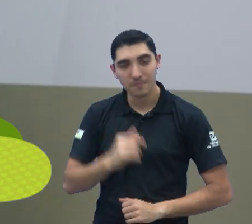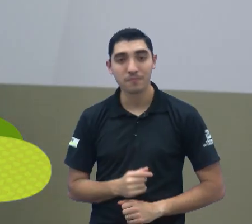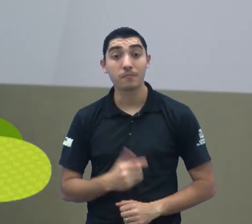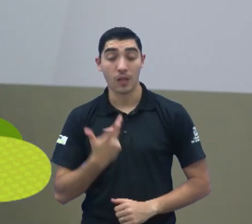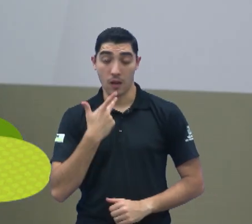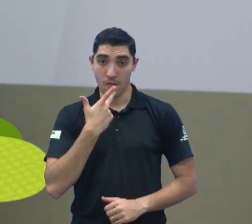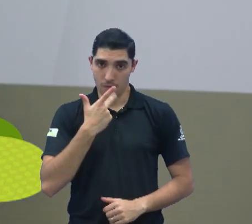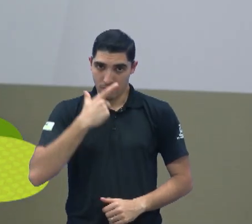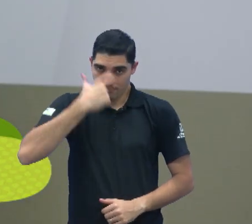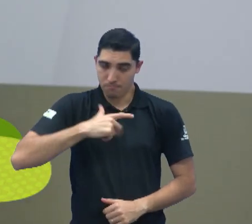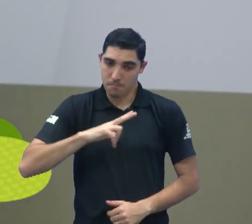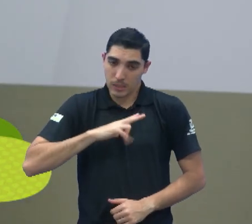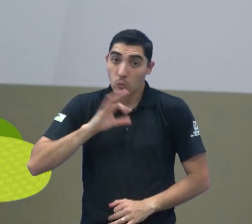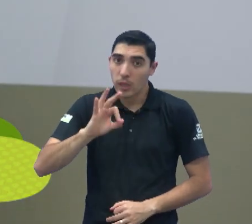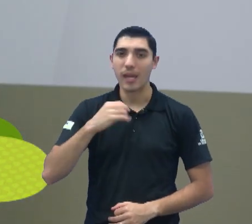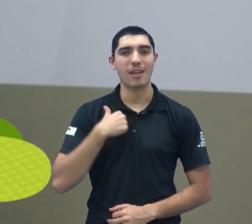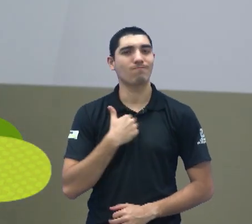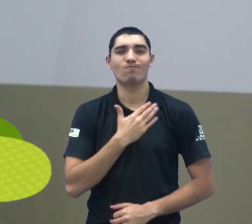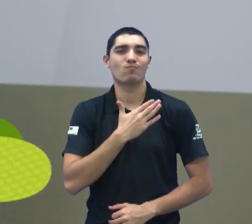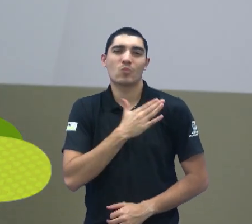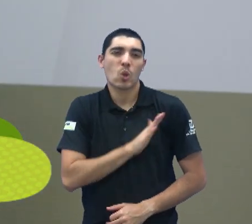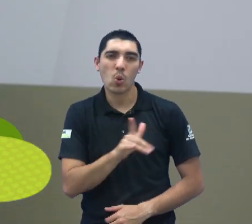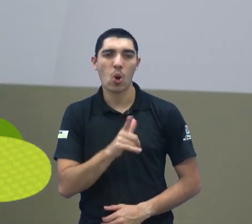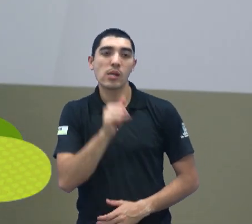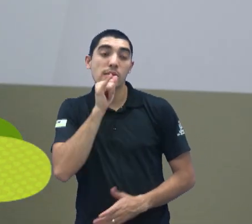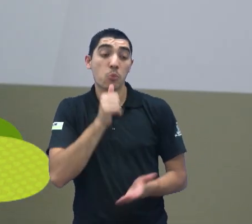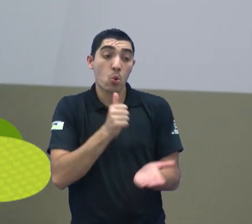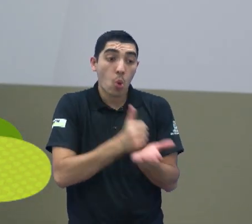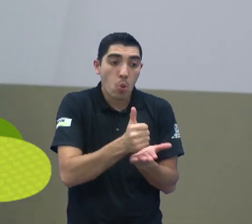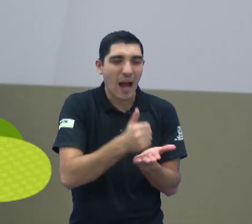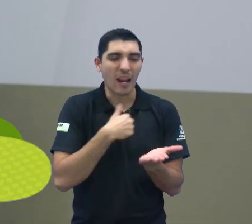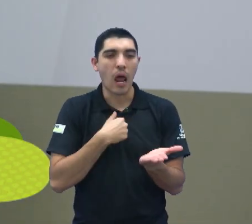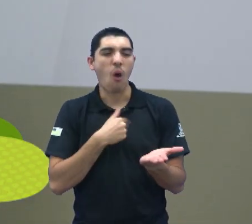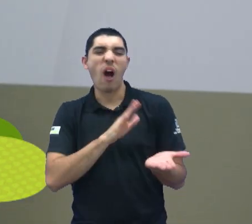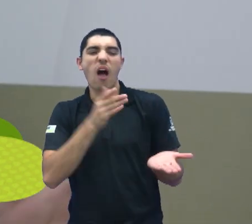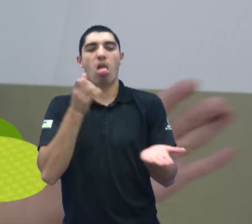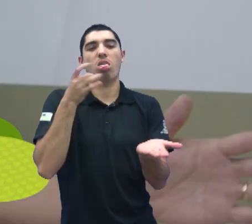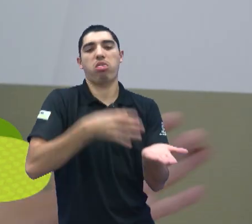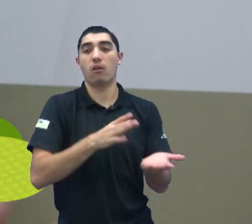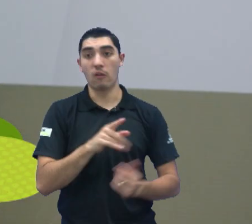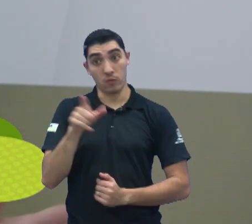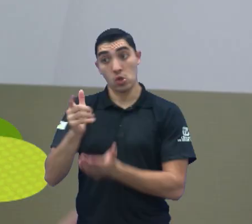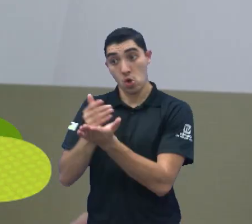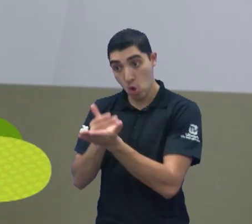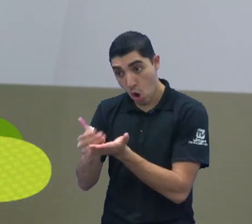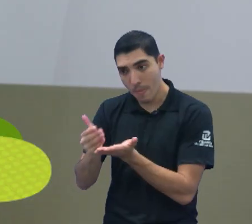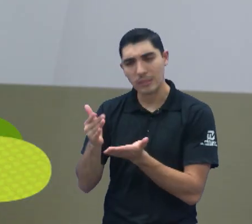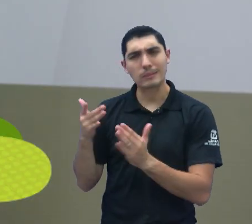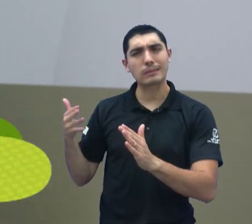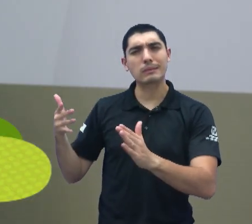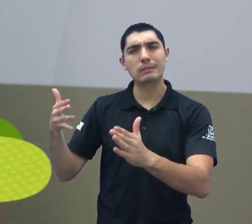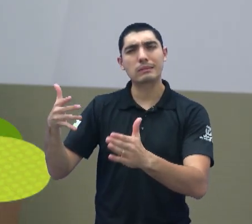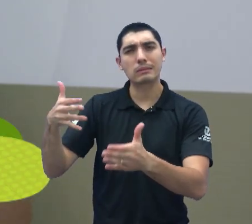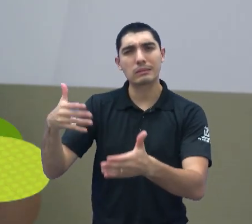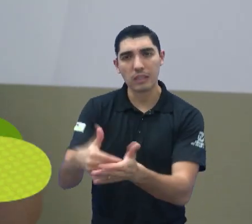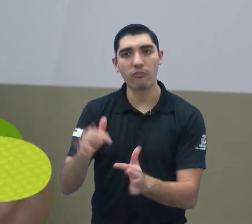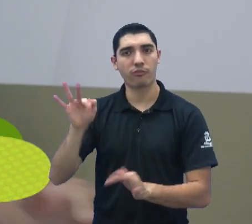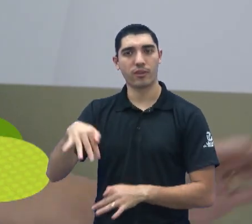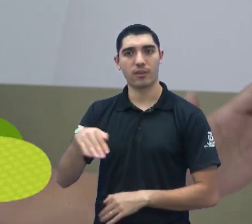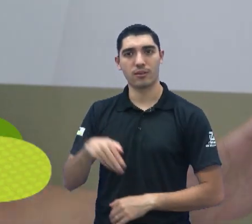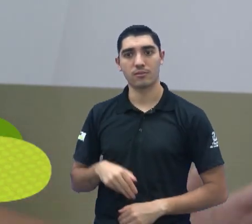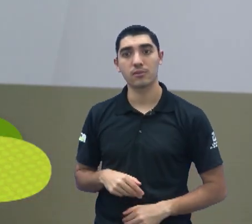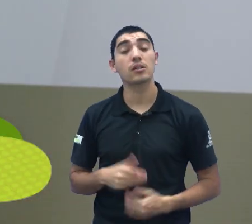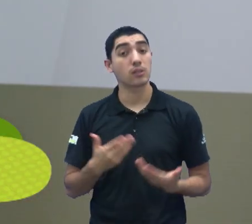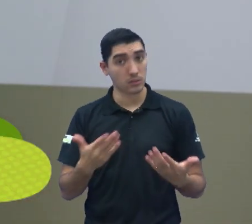gosto de deixar nada pela metade, assim. E eu era um lugar que Começou, termina. Independente como está. Podia estar